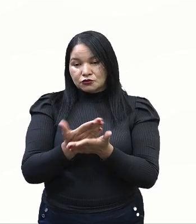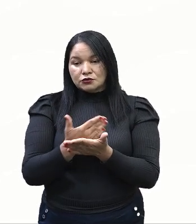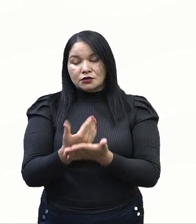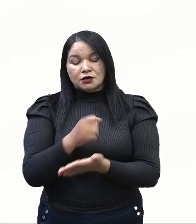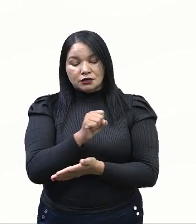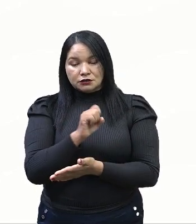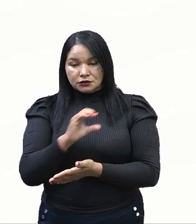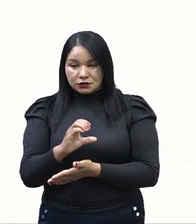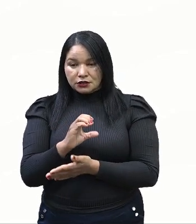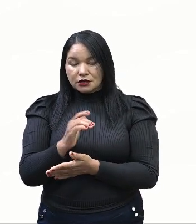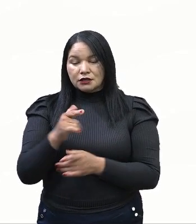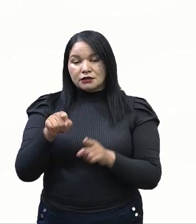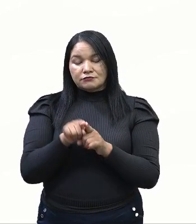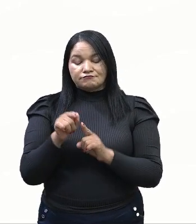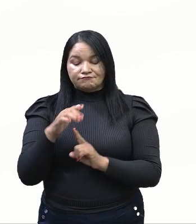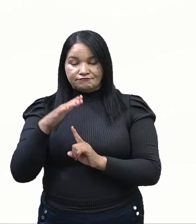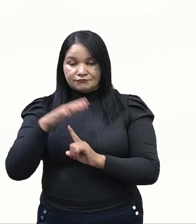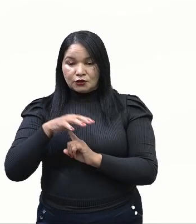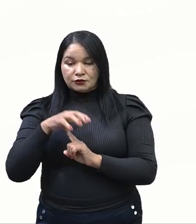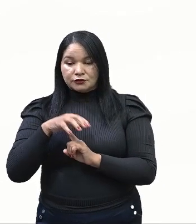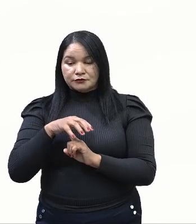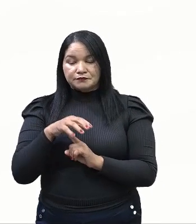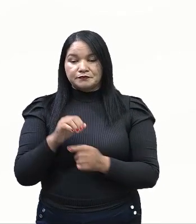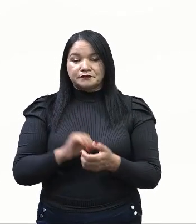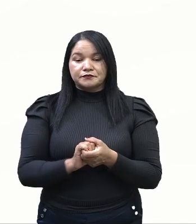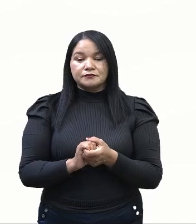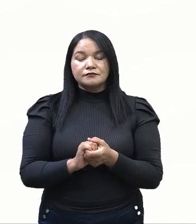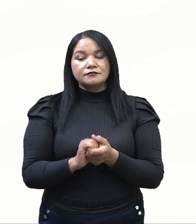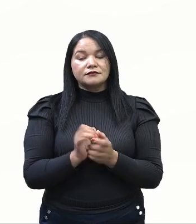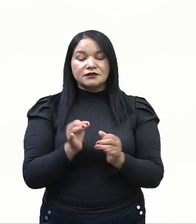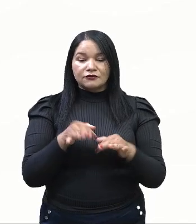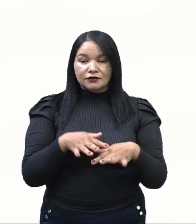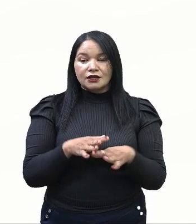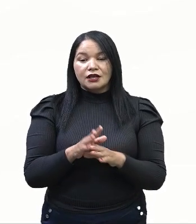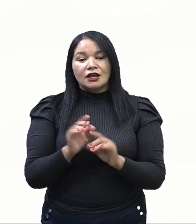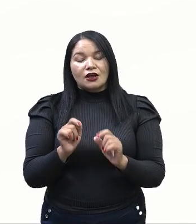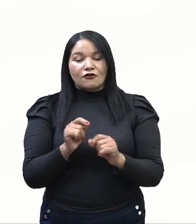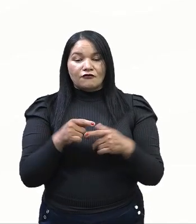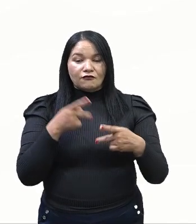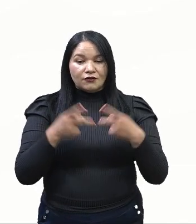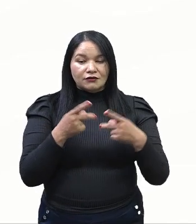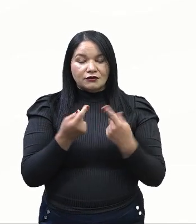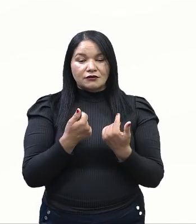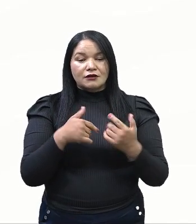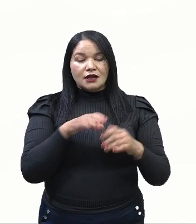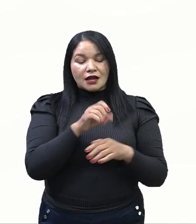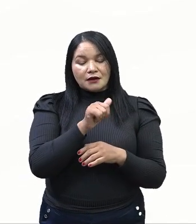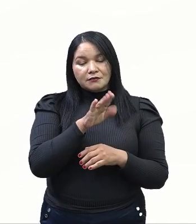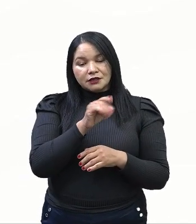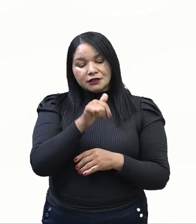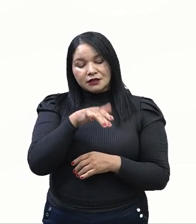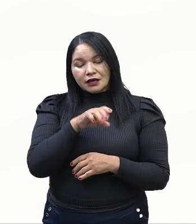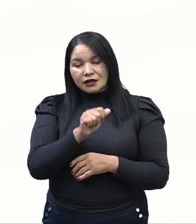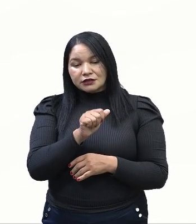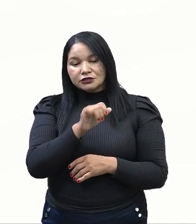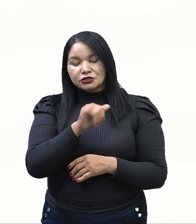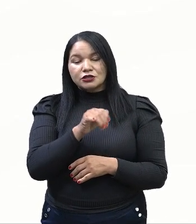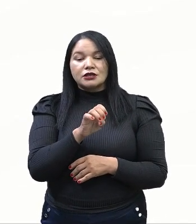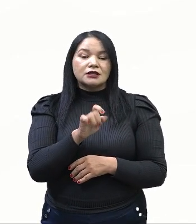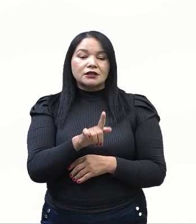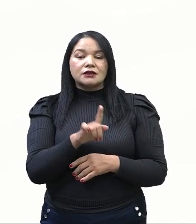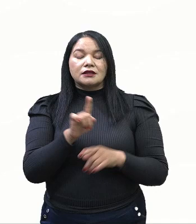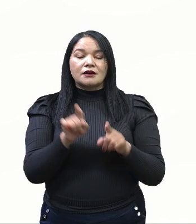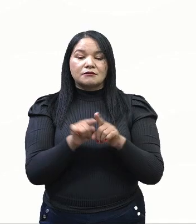e Paraná. Bom, finalizado aqui, a gente já falou da cabanagem, dos canudos contestados.